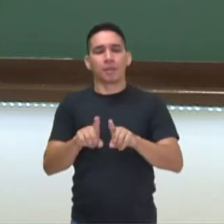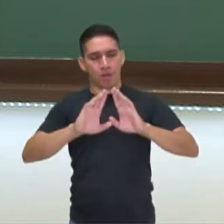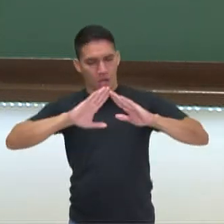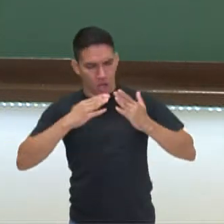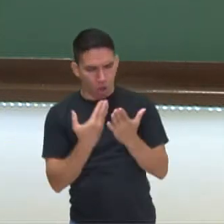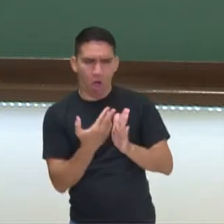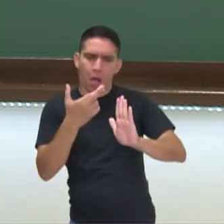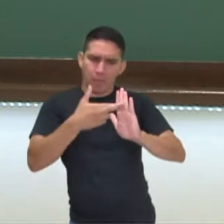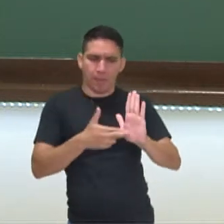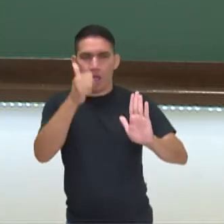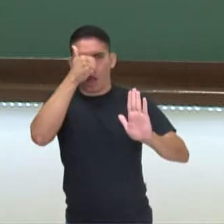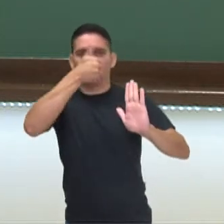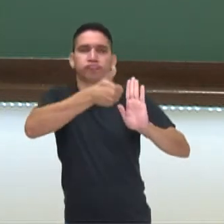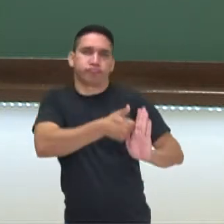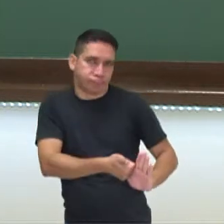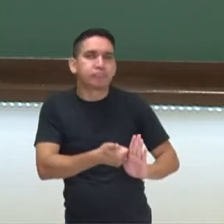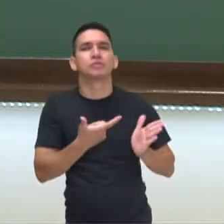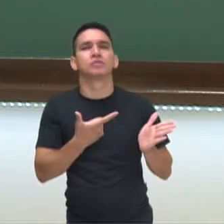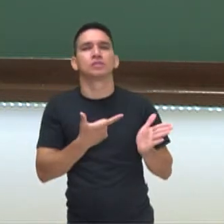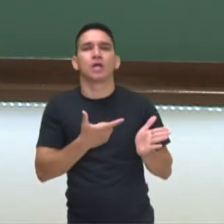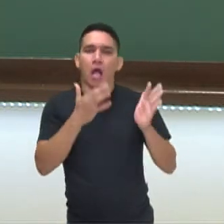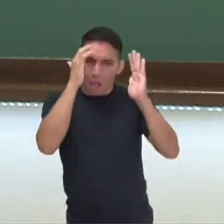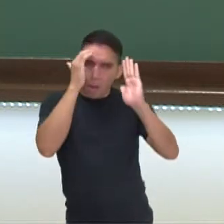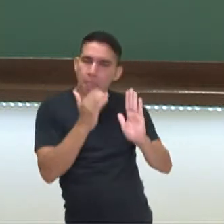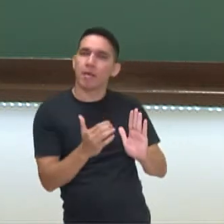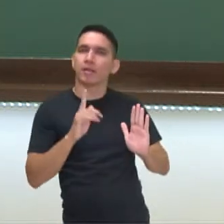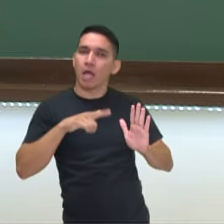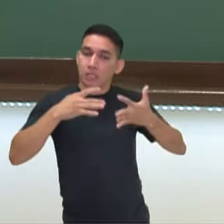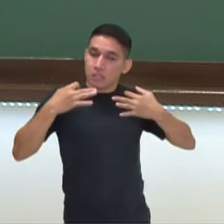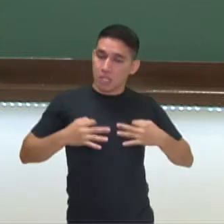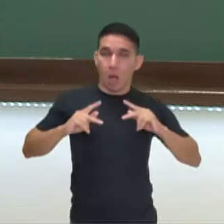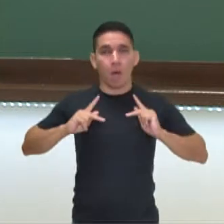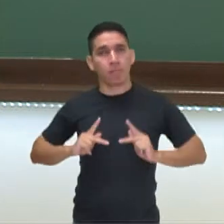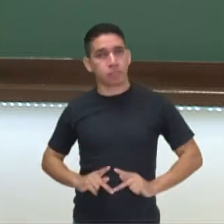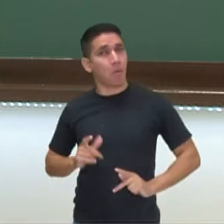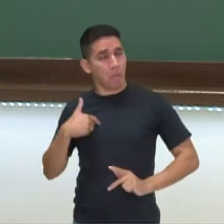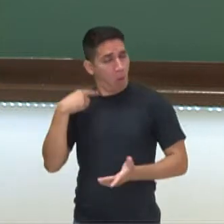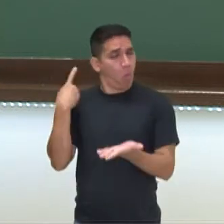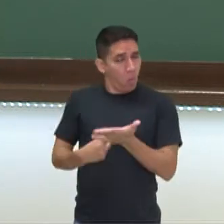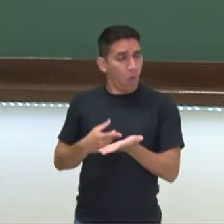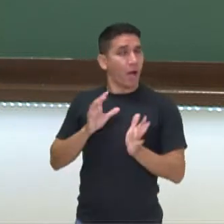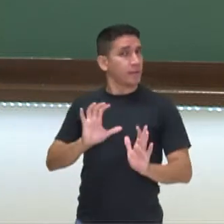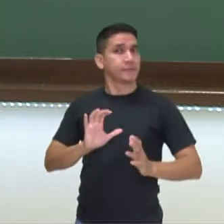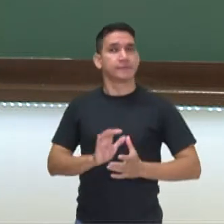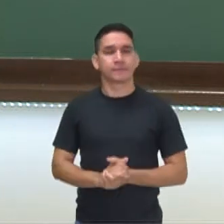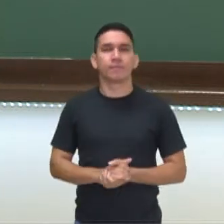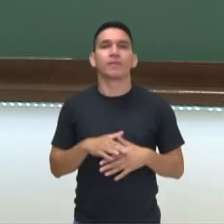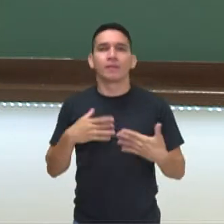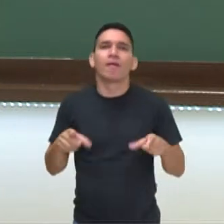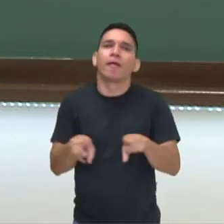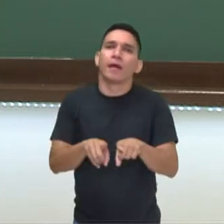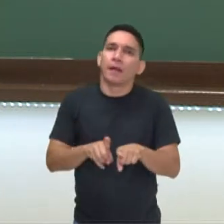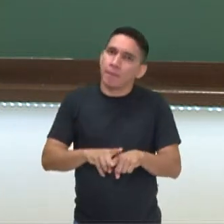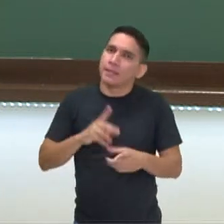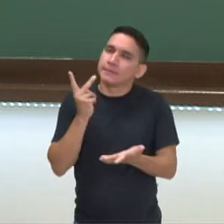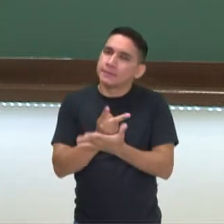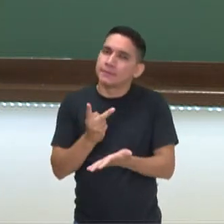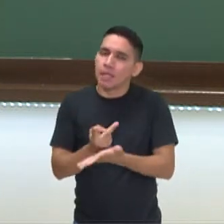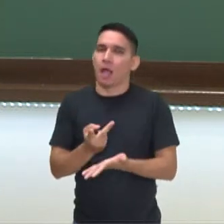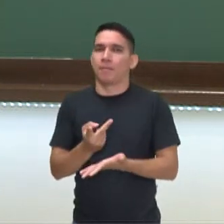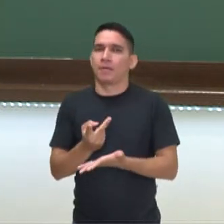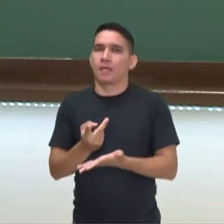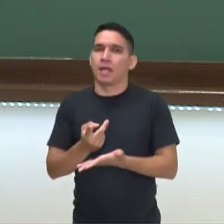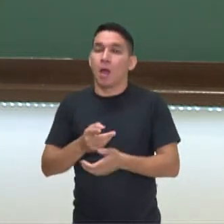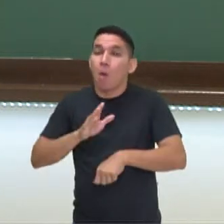preciso ser correto nas minhas atitudes, correto no meu compromisso. E também o compromisso em ser pontual, né? Então a